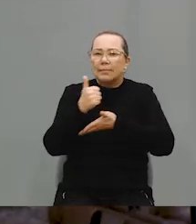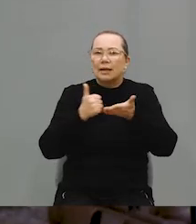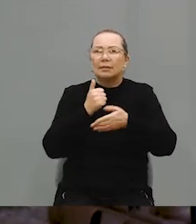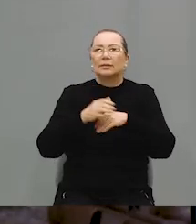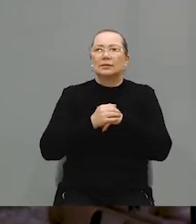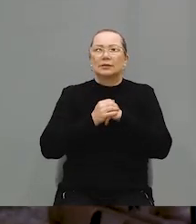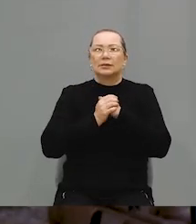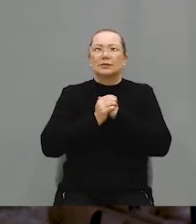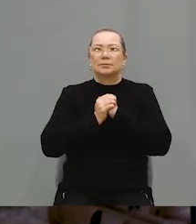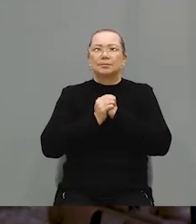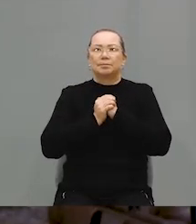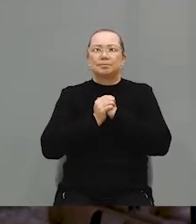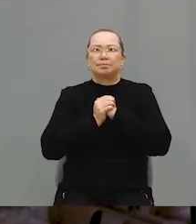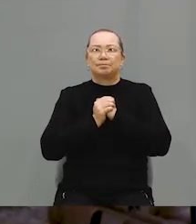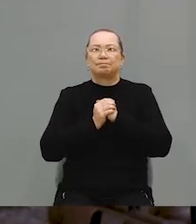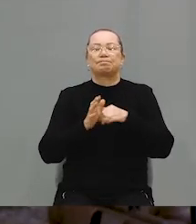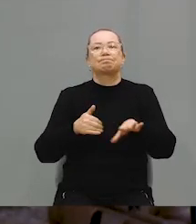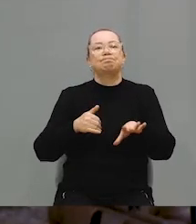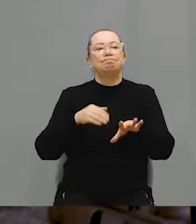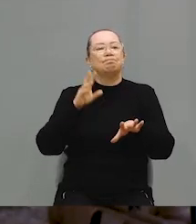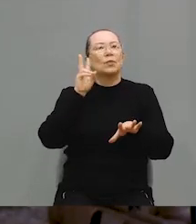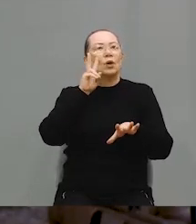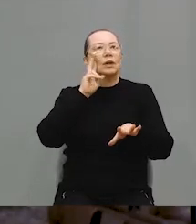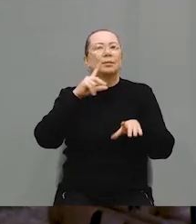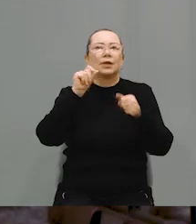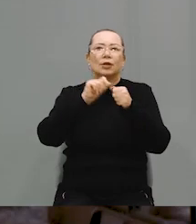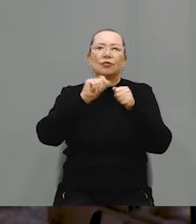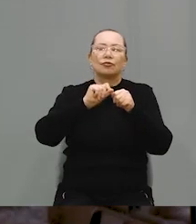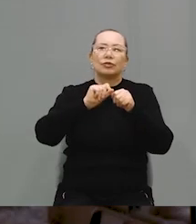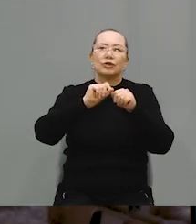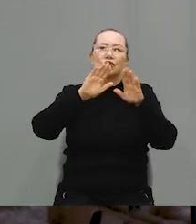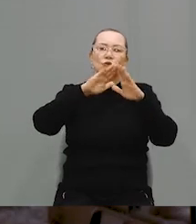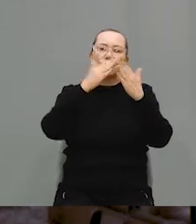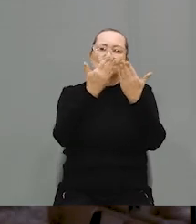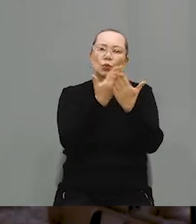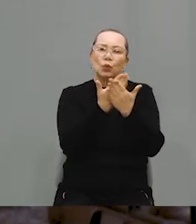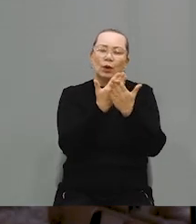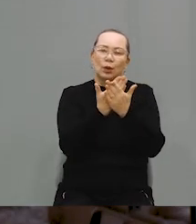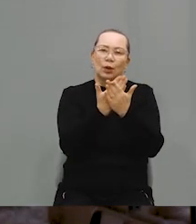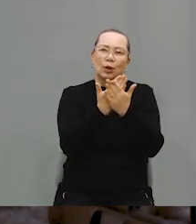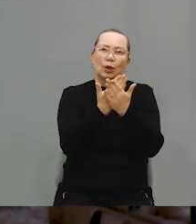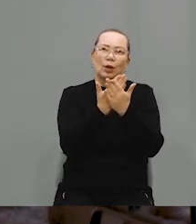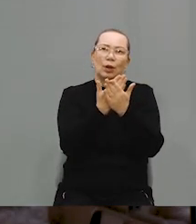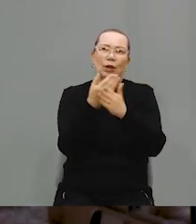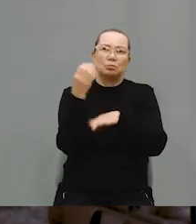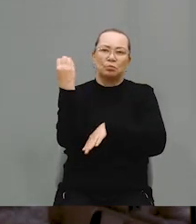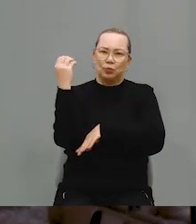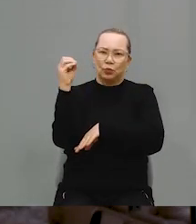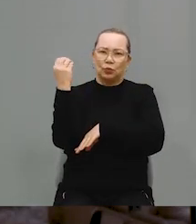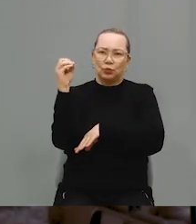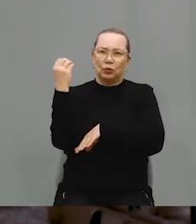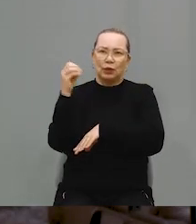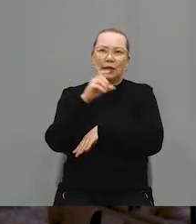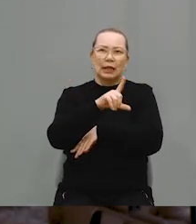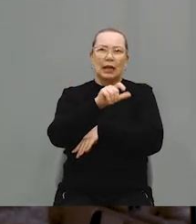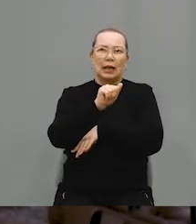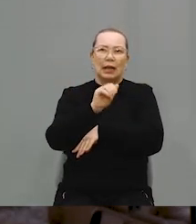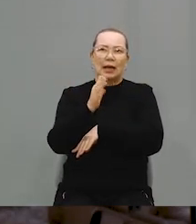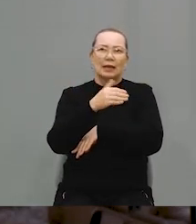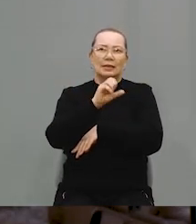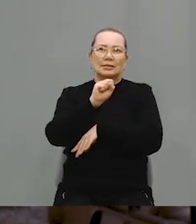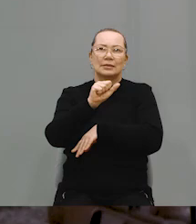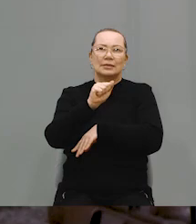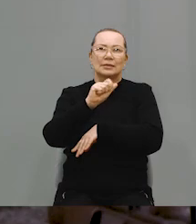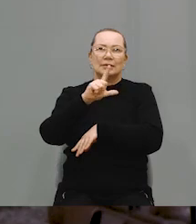Eu estou me lembrando que eu fiz no colégio La Salle Santo Antônio, em Porto Alegre, e eu recebi, acho que